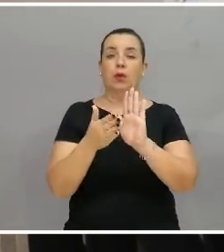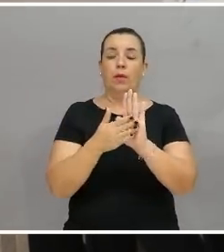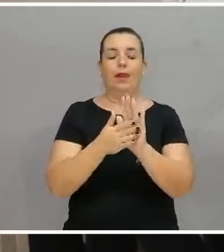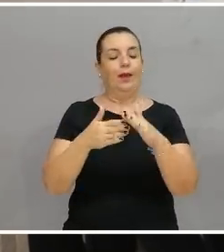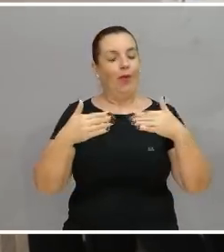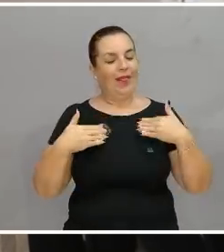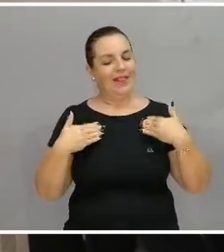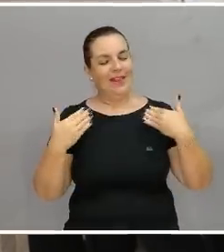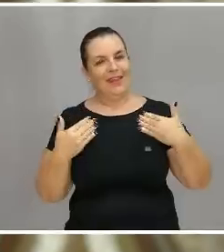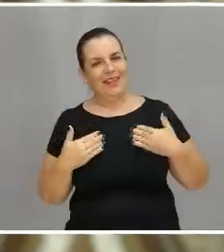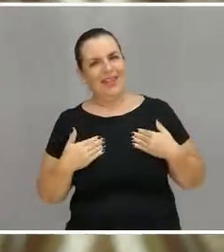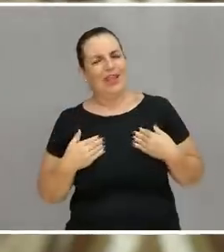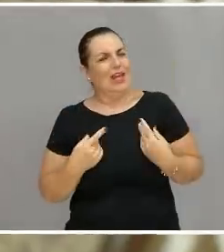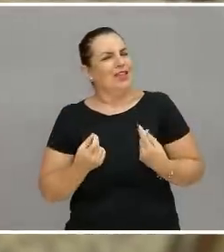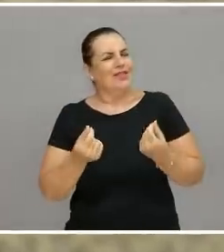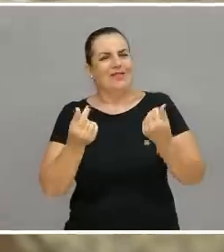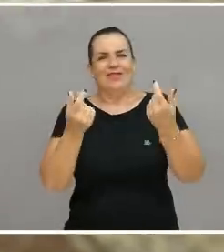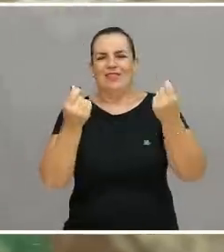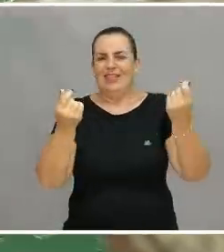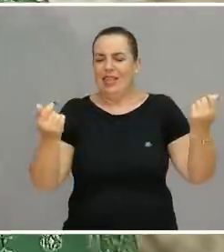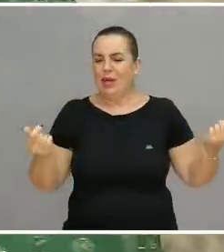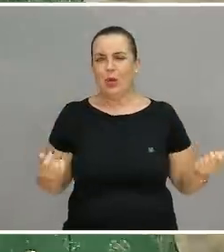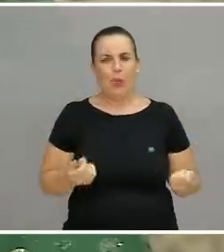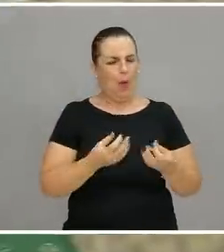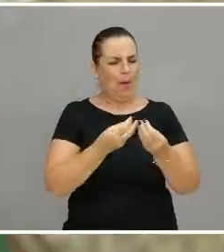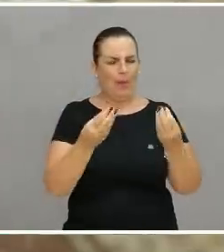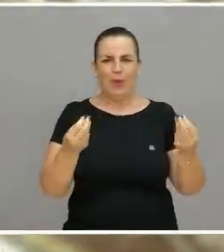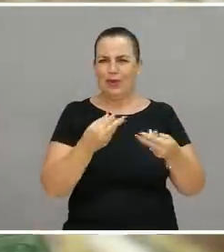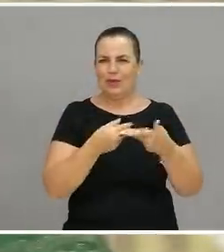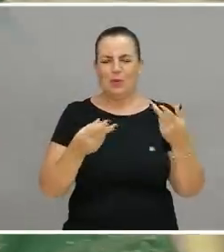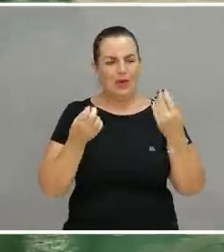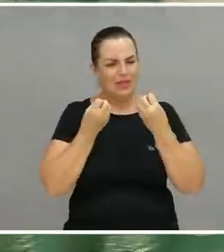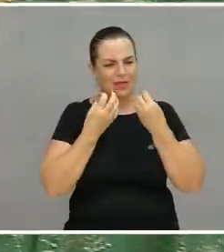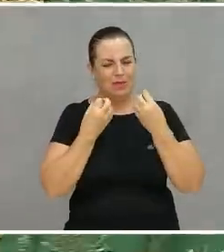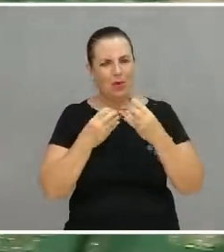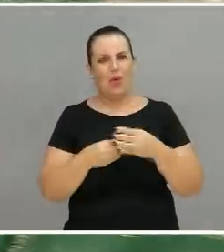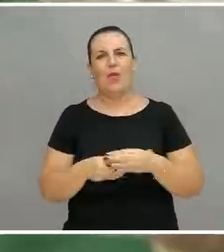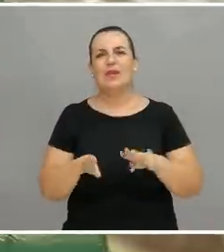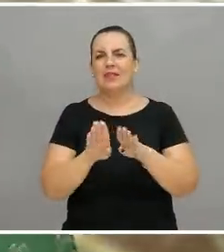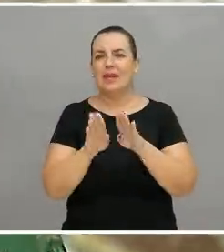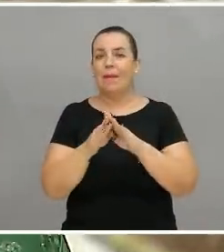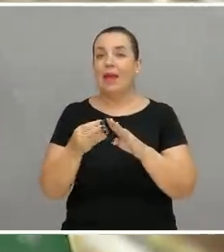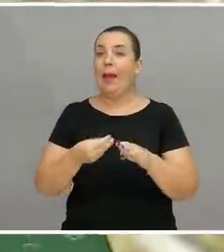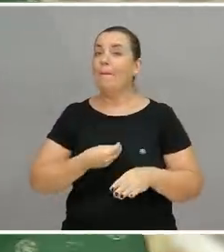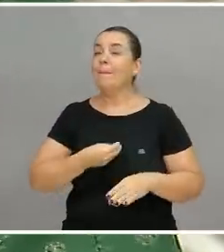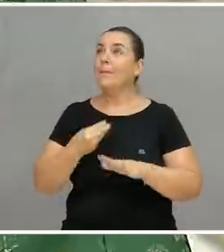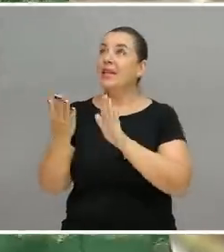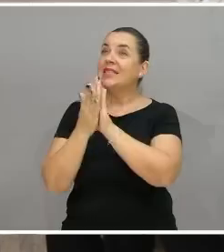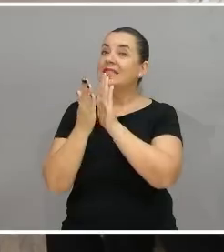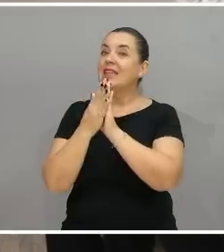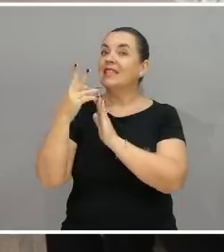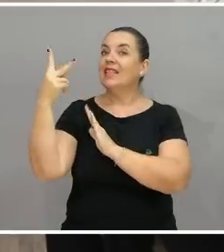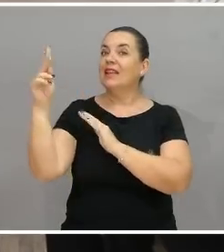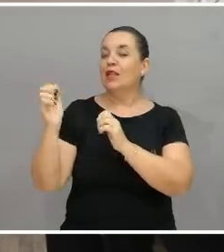a prosperidade, é um Deus que promete a sua presença, e isso é o reino.